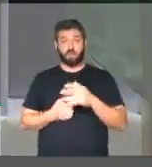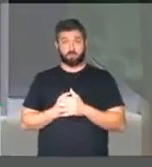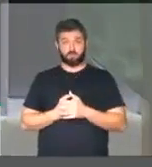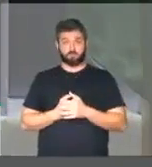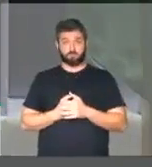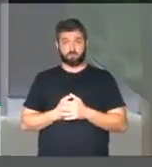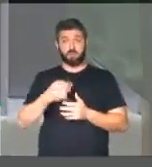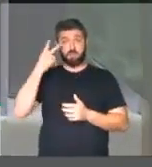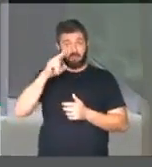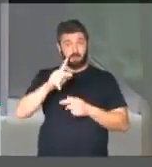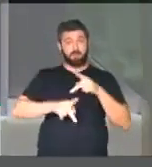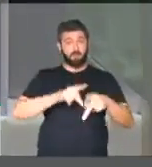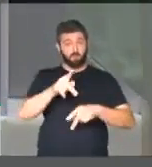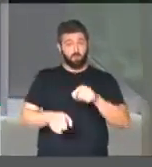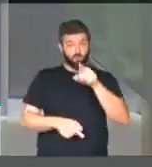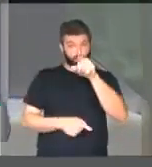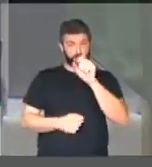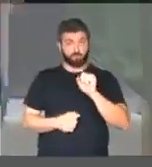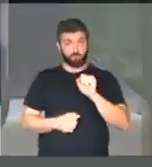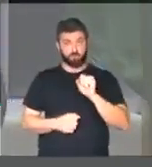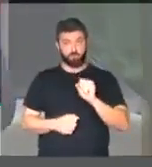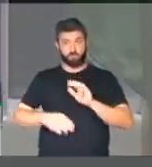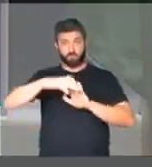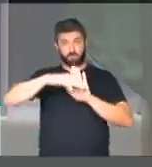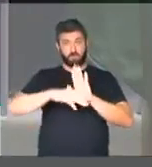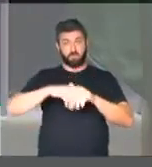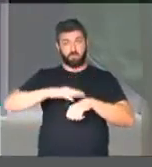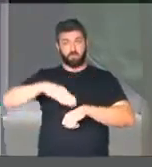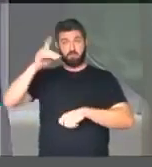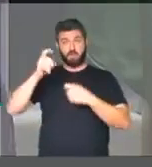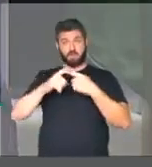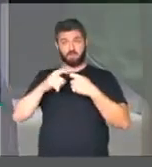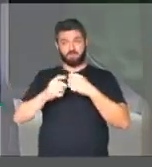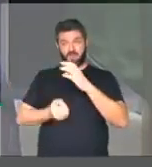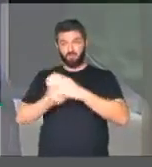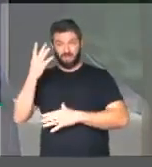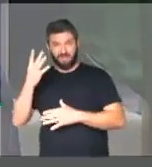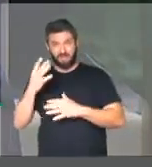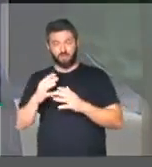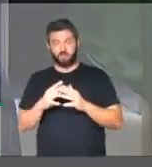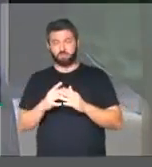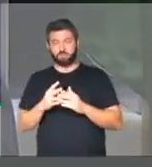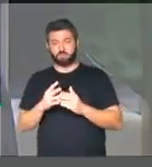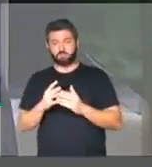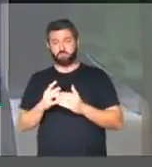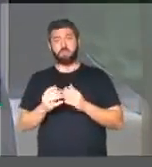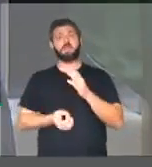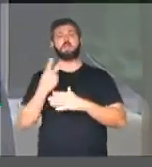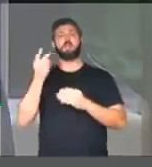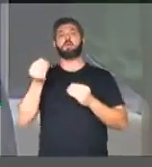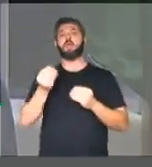e lembrar ao povo brasileiro que o programa Mais Médicos, quando foi criado, ele foi